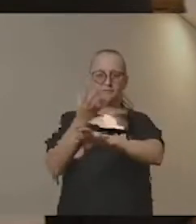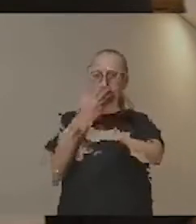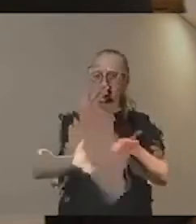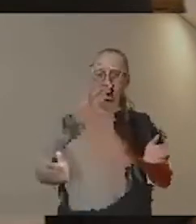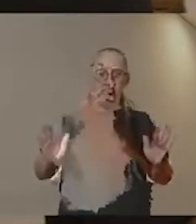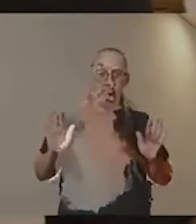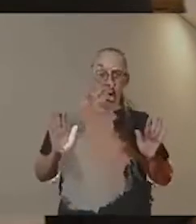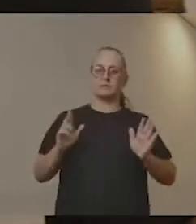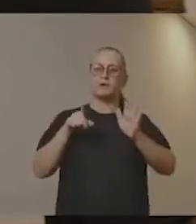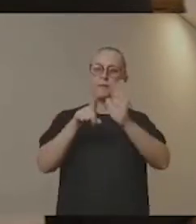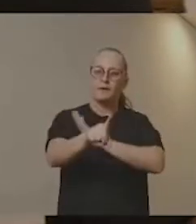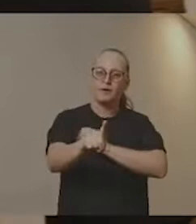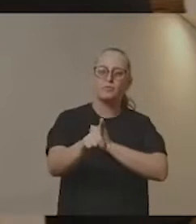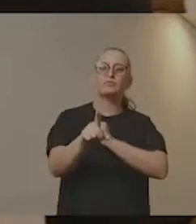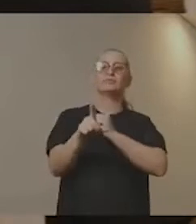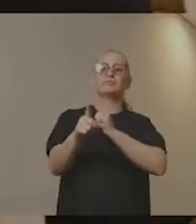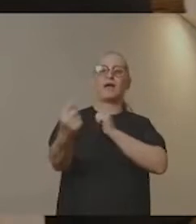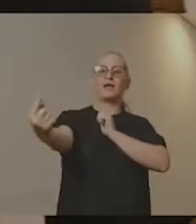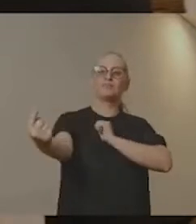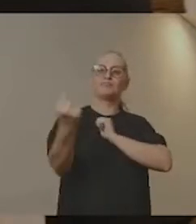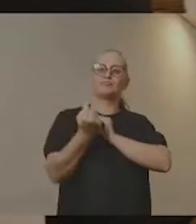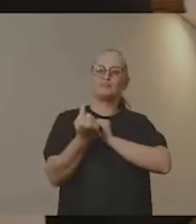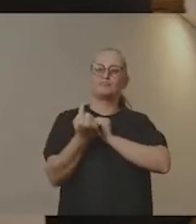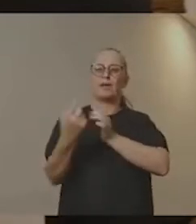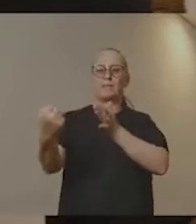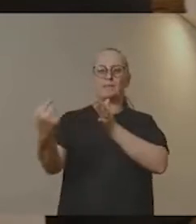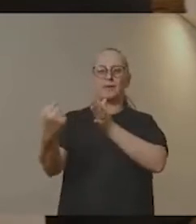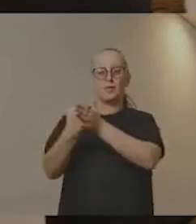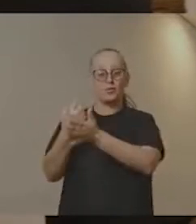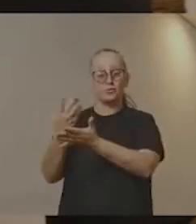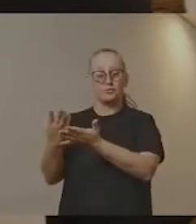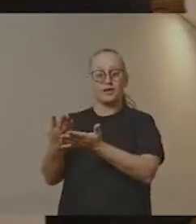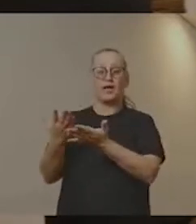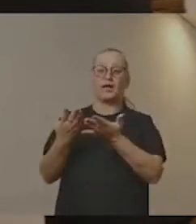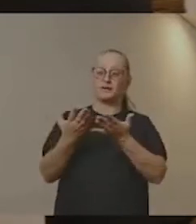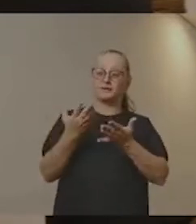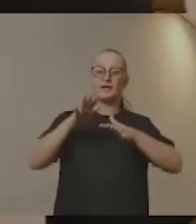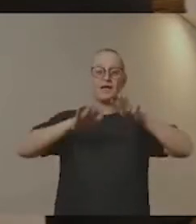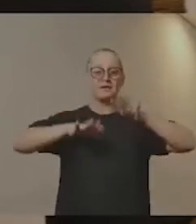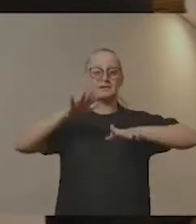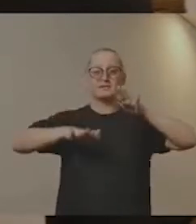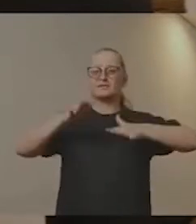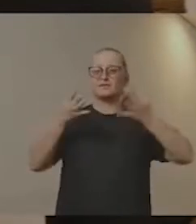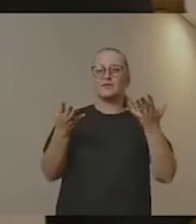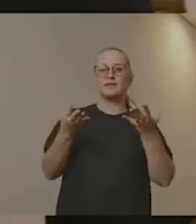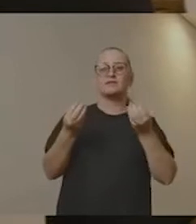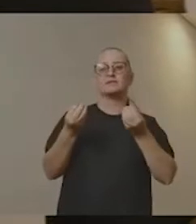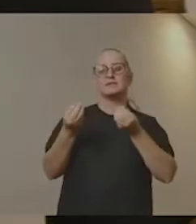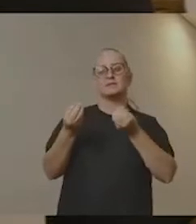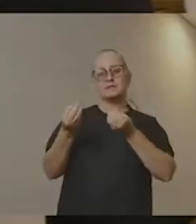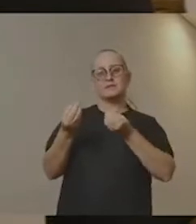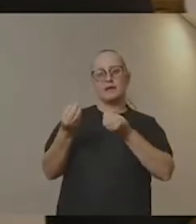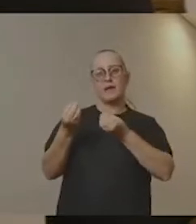perguntar sobre a matéria, sobre alguma coisa. Às vezes, aquele professor que você tem um pouco mais de intimidade, pedir ajuda para algum problema que você está tendo por